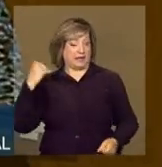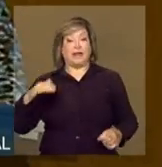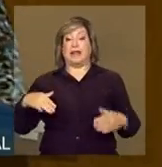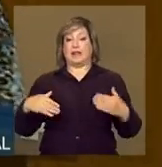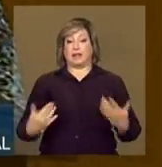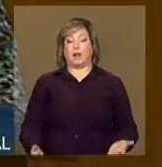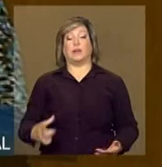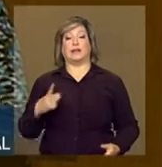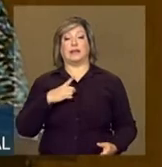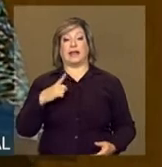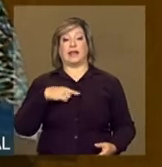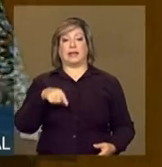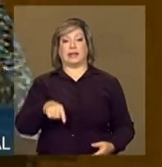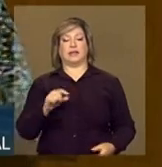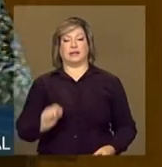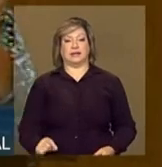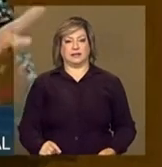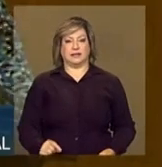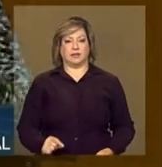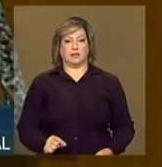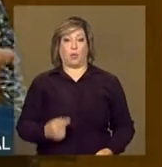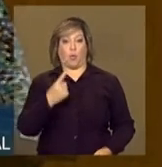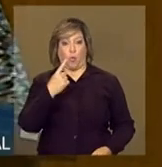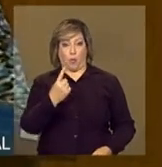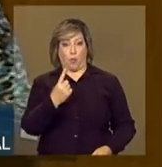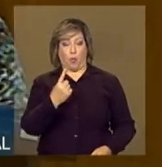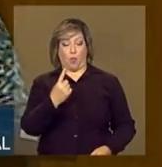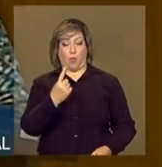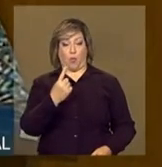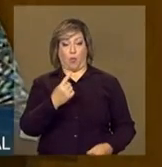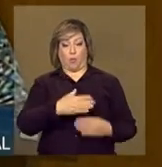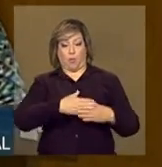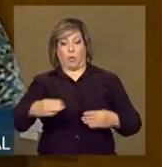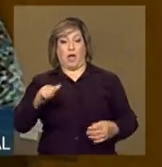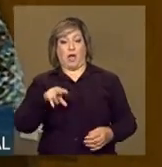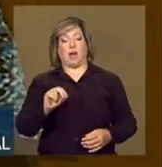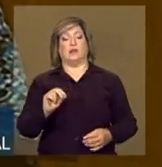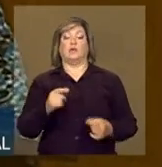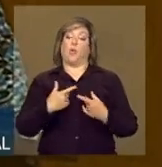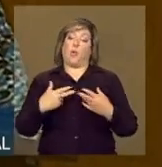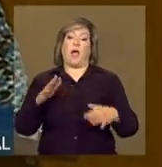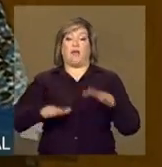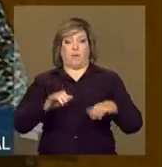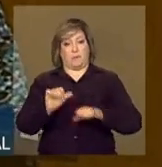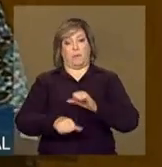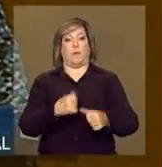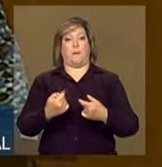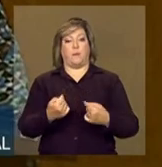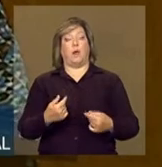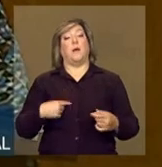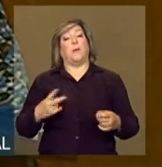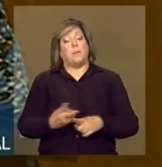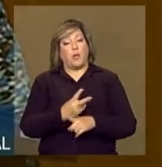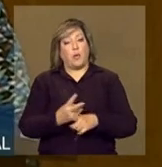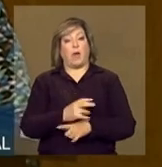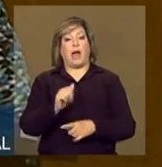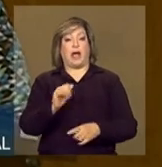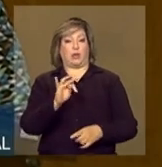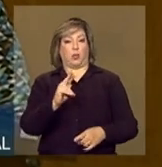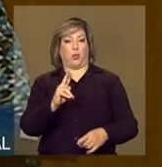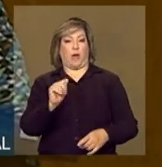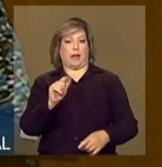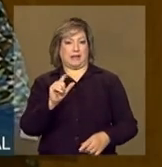essa... que se considerar que, em um ano, as coisas mudam um pouco, né? E procuramos atualizar o máximo que pudemos.